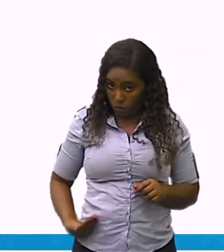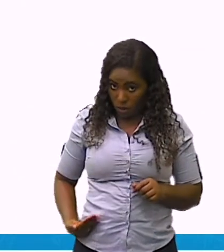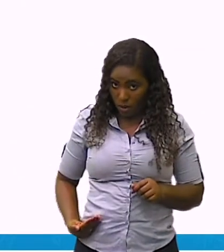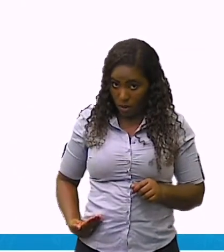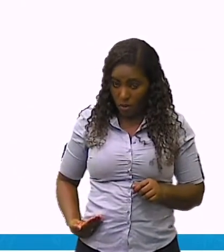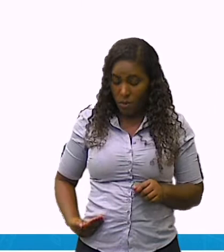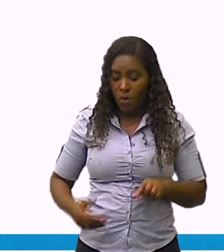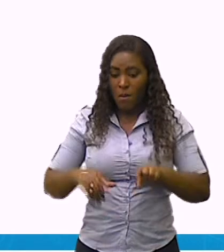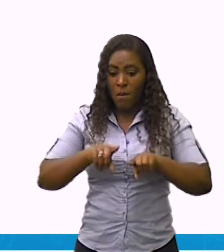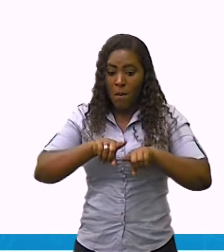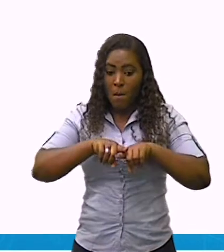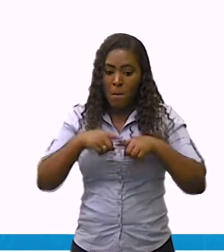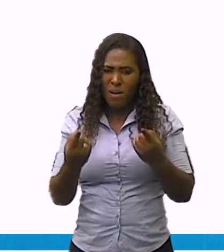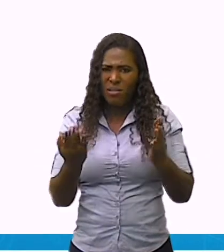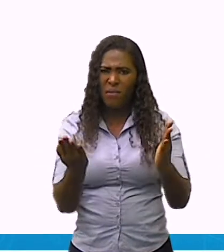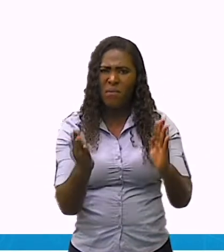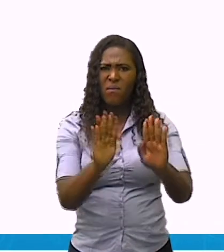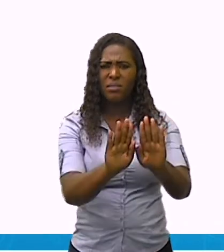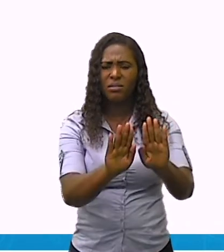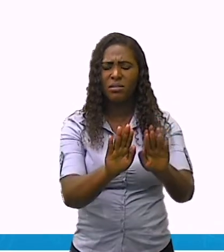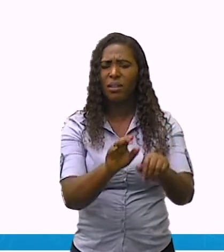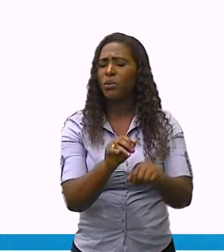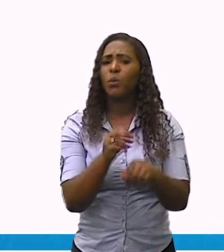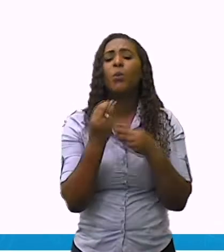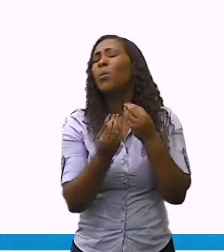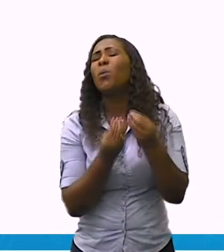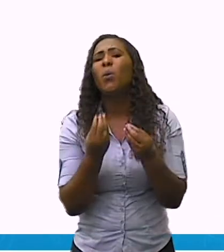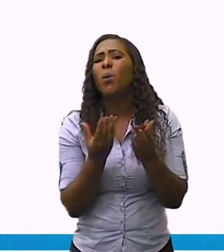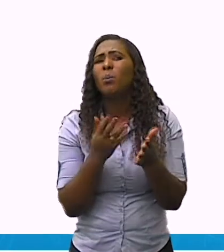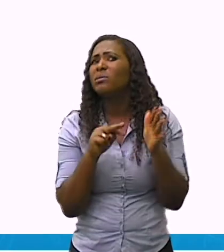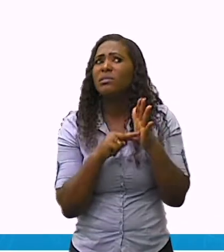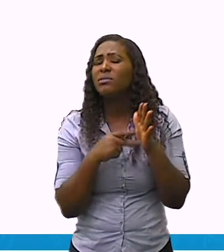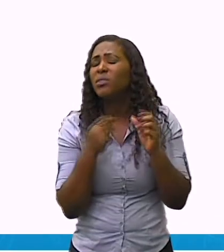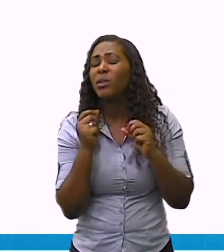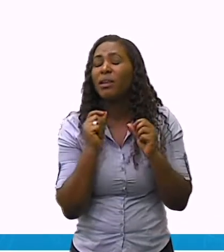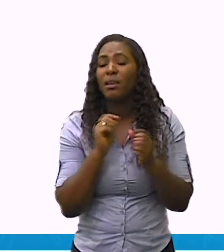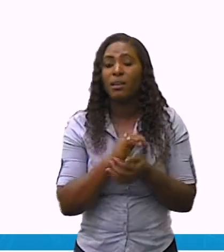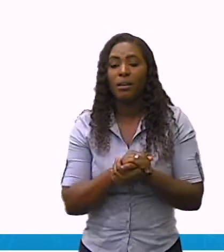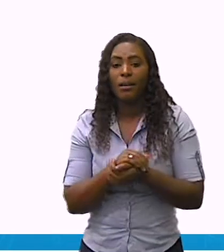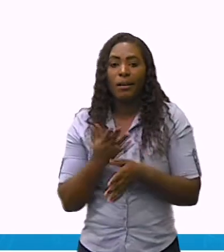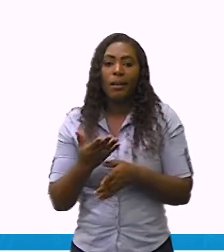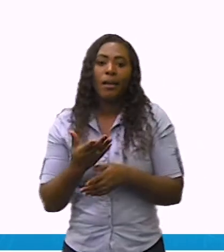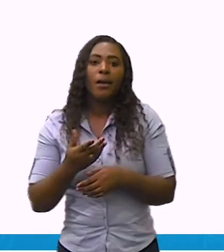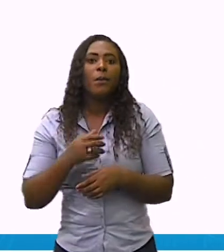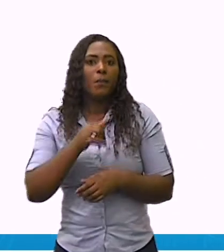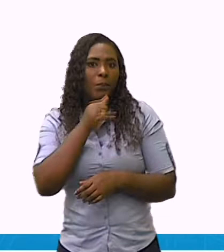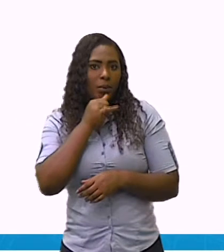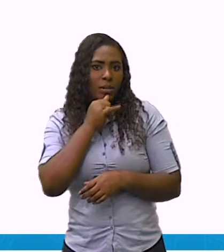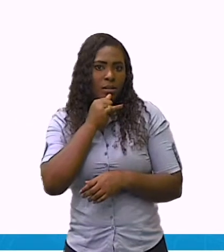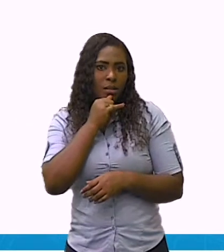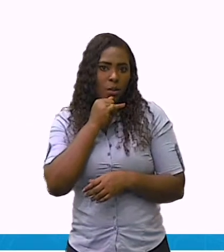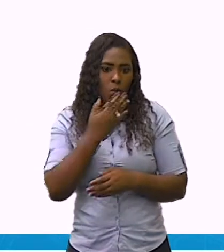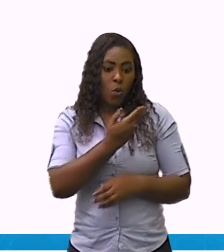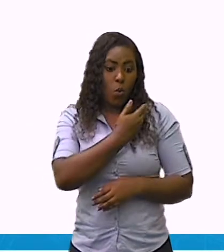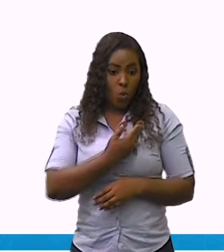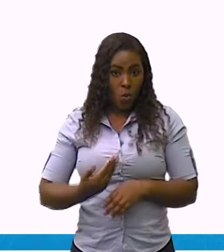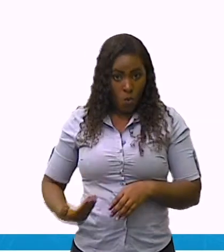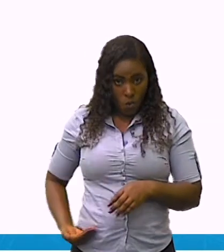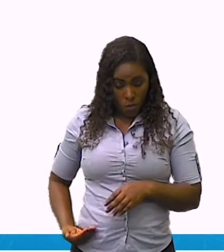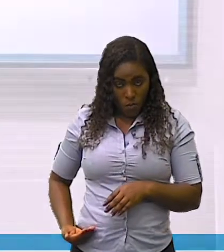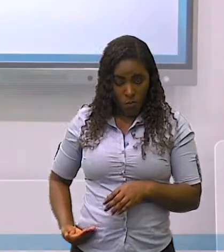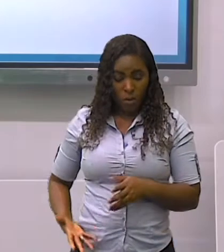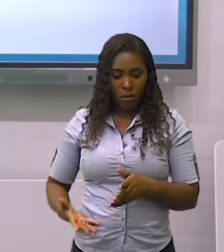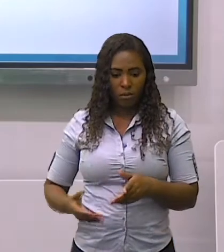que funcionam como um espaço público, oferecendo serviços a toda a população.